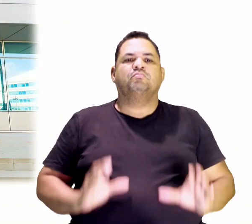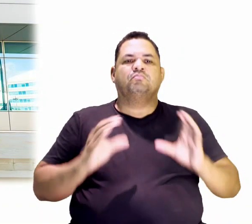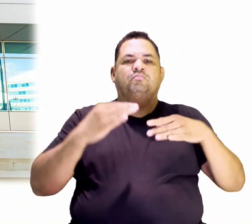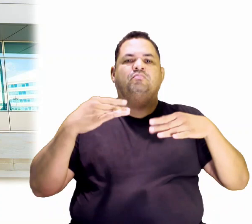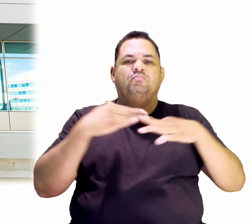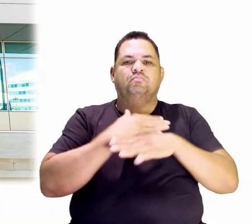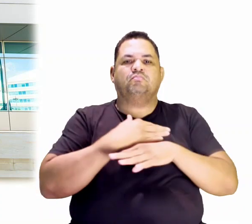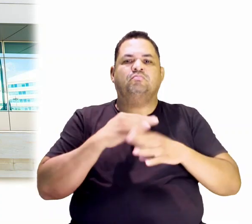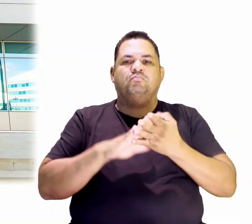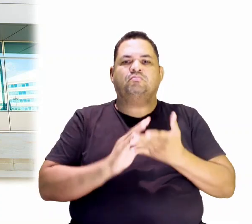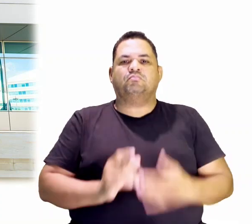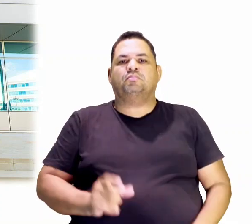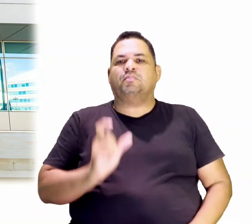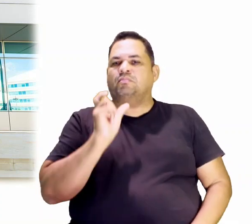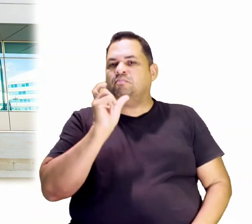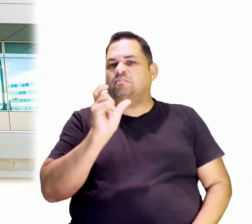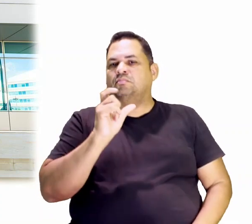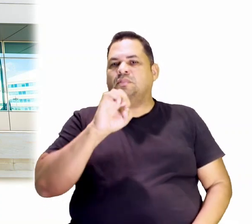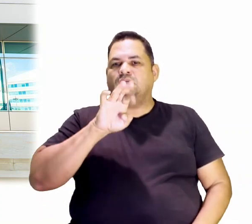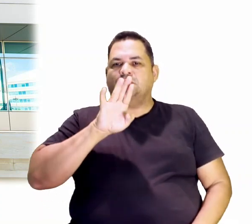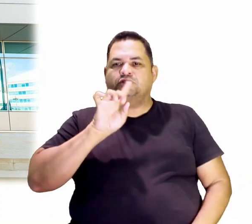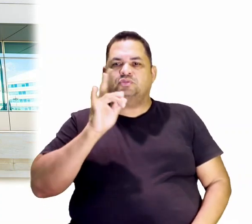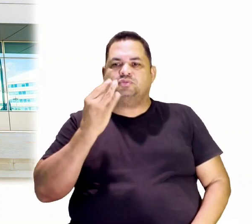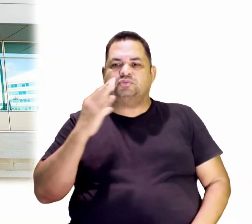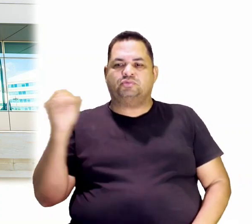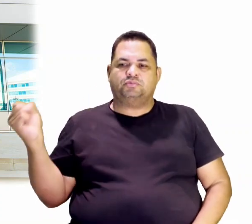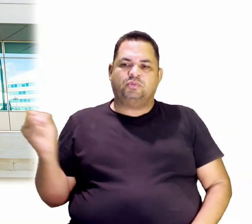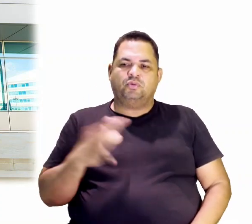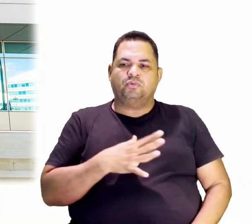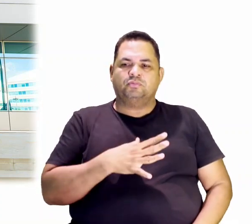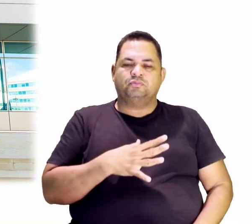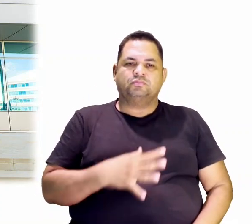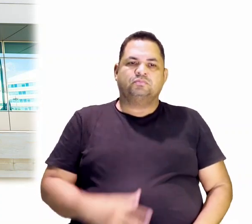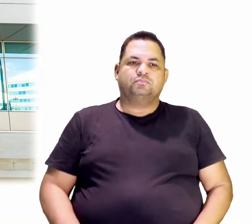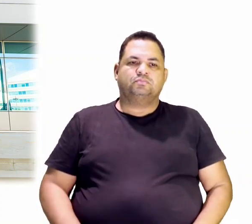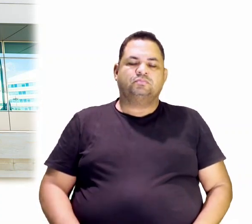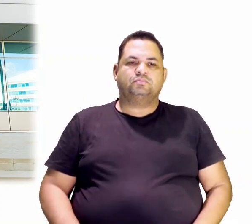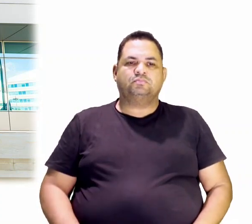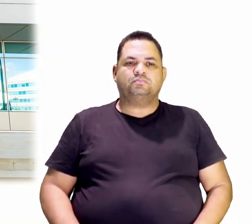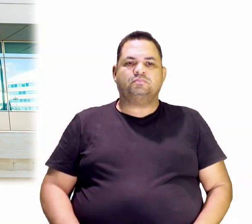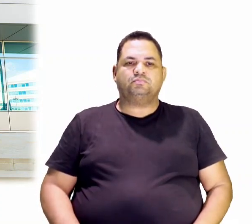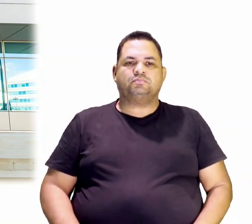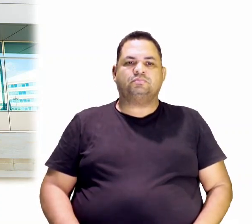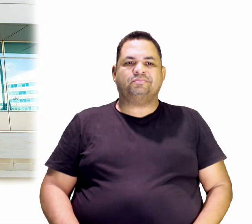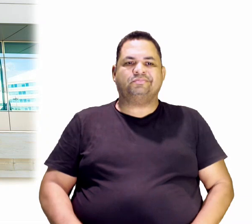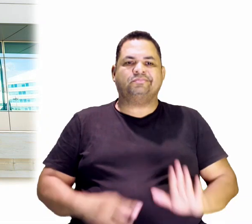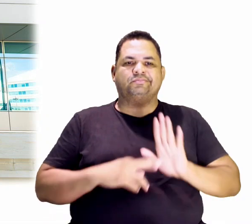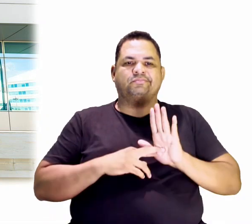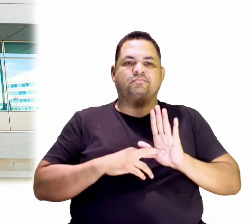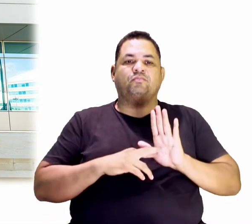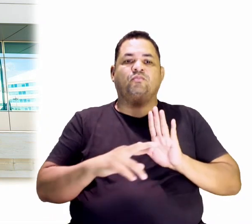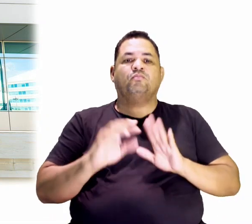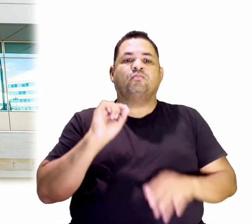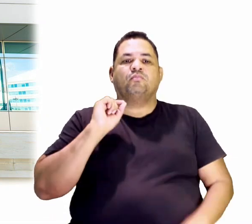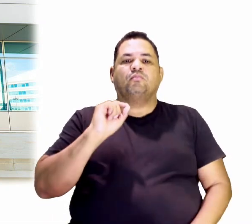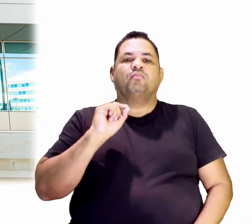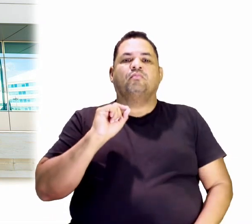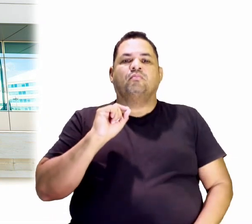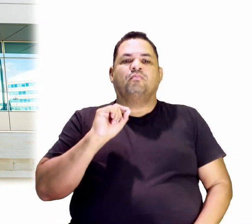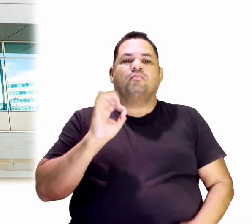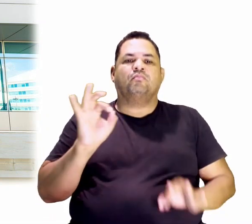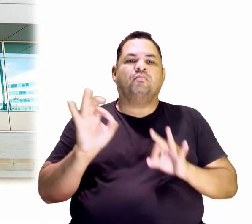uma expressão do etios, né, contemporâneo, né, desse momento. Onde representa o quê, prof?